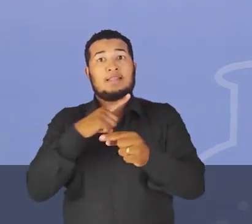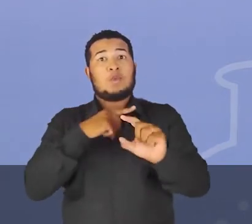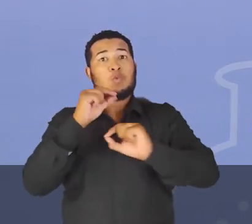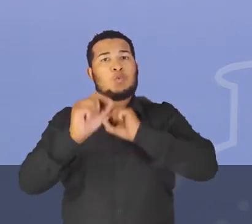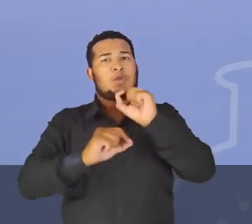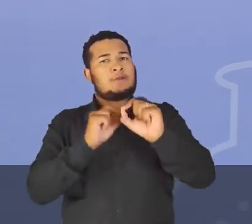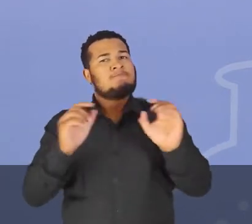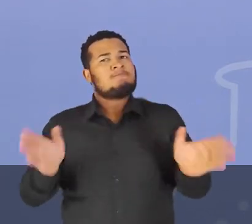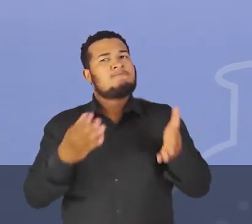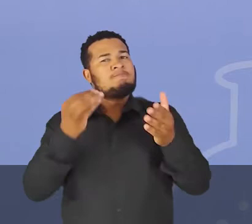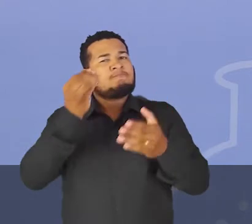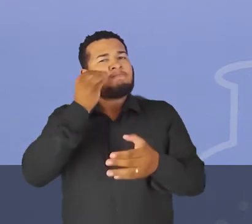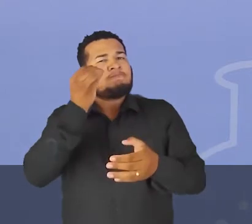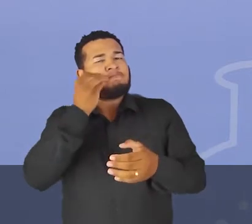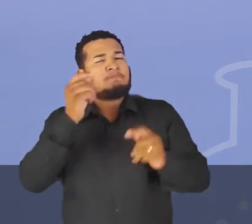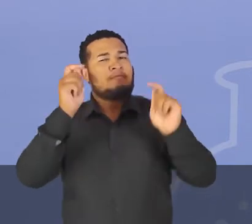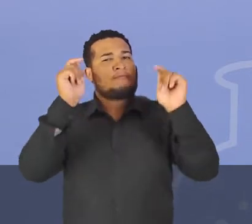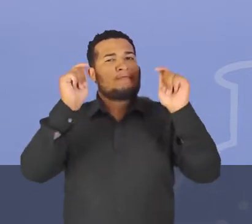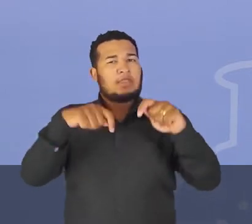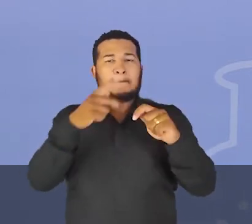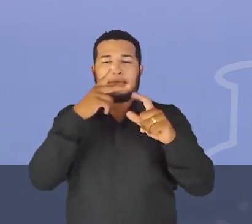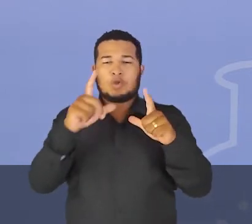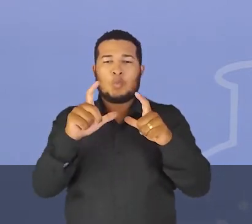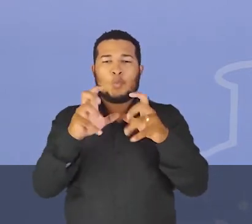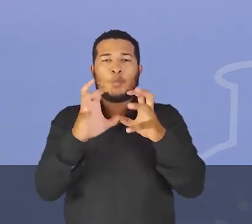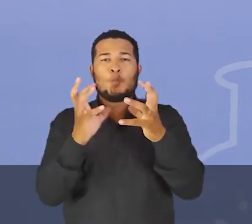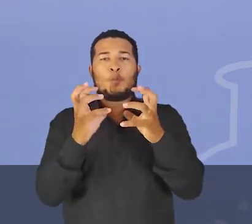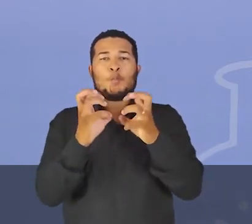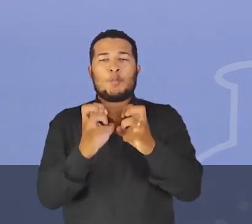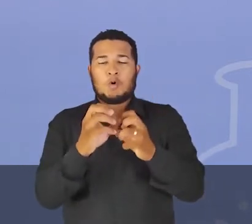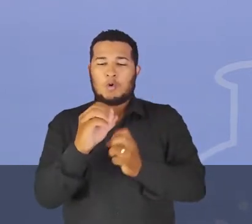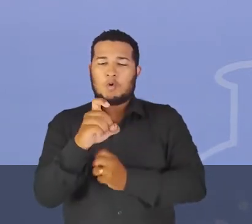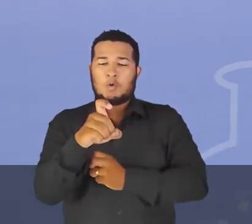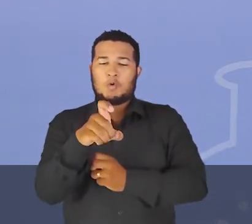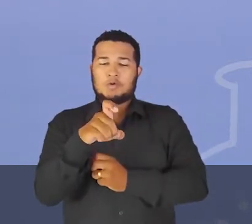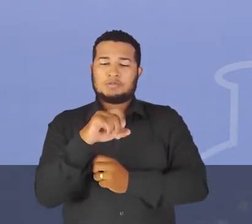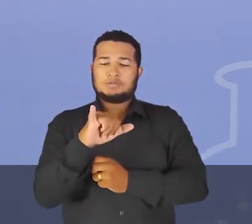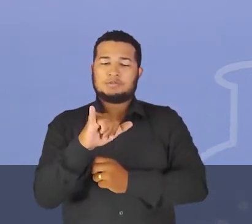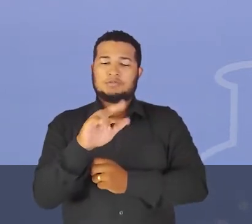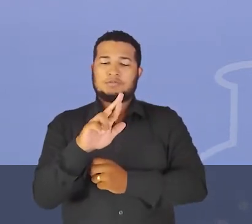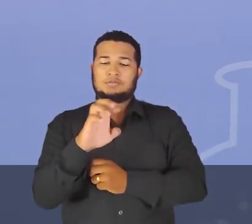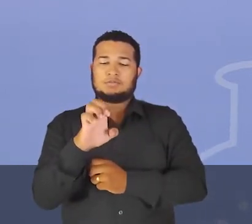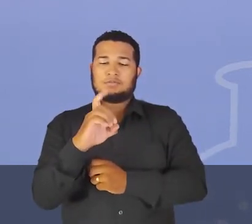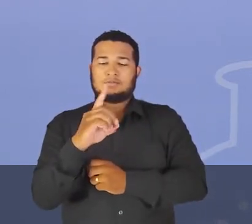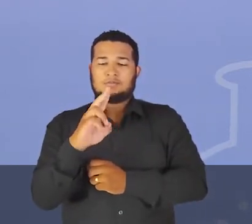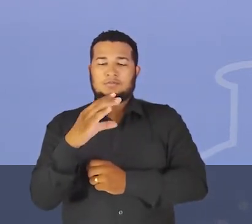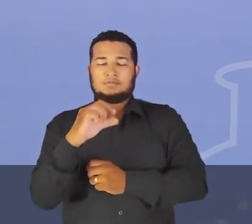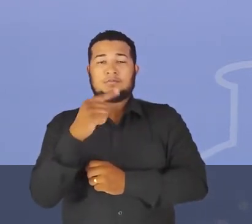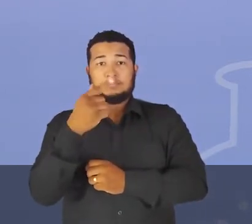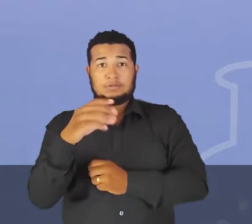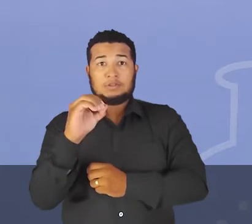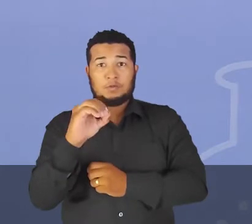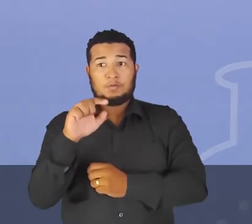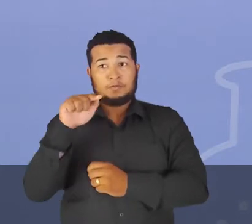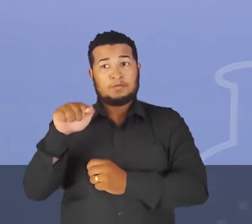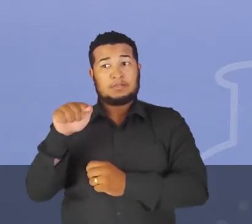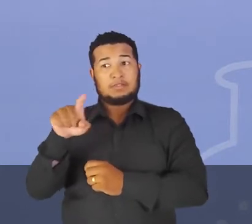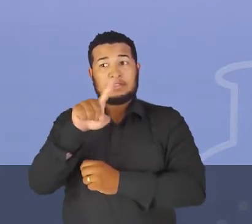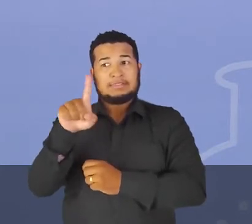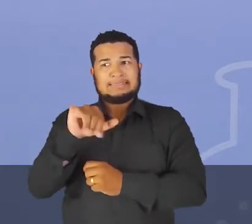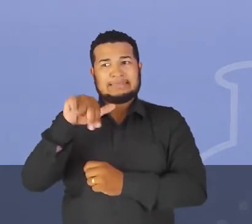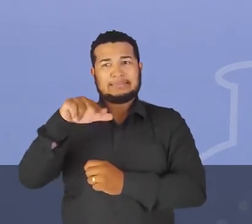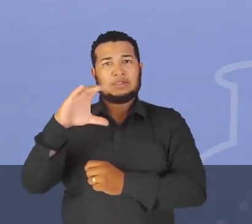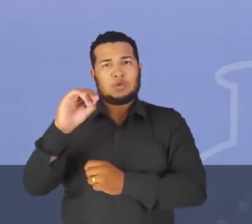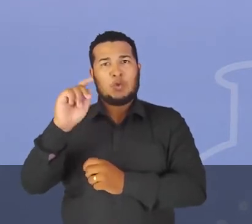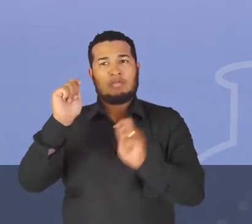tendem a sofrer um processo de oxirredução. O zinco é um metal menos nobre, é um metal mais reativo. Então,